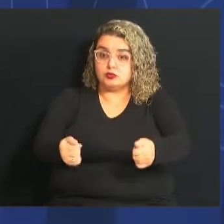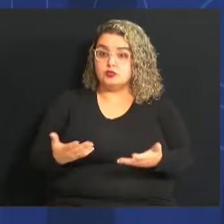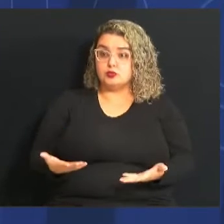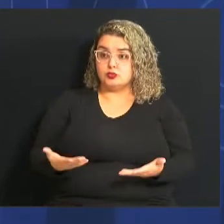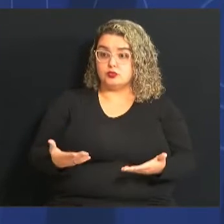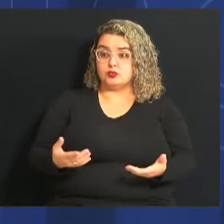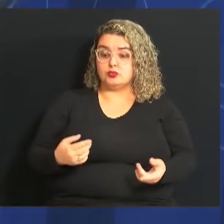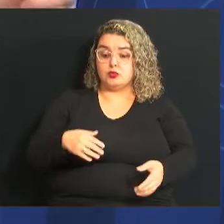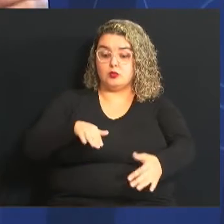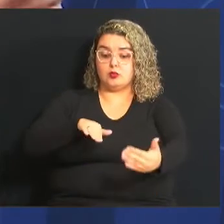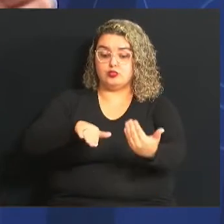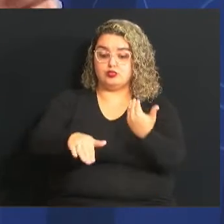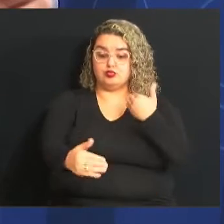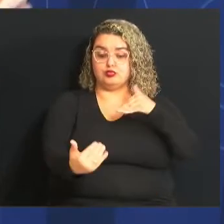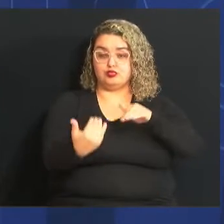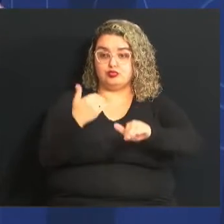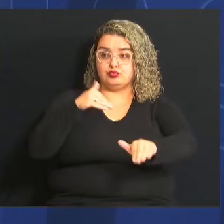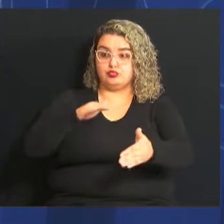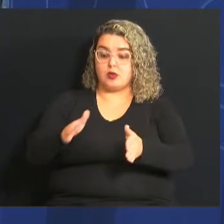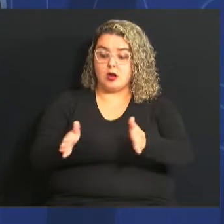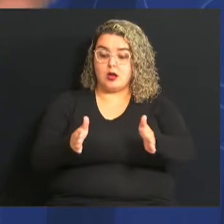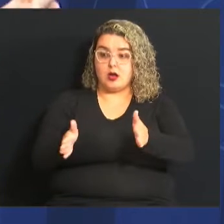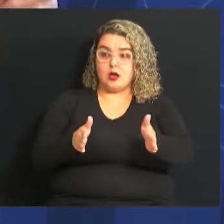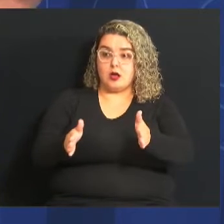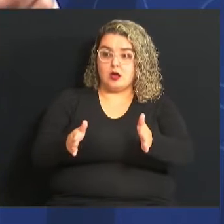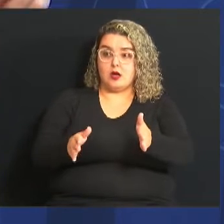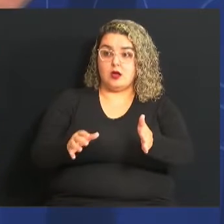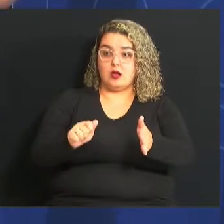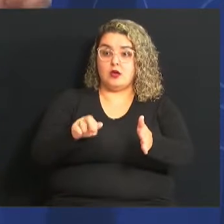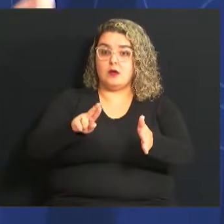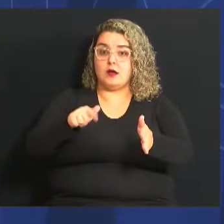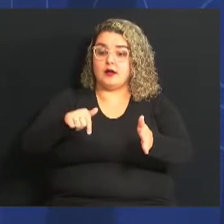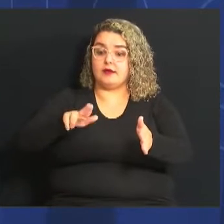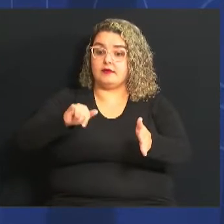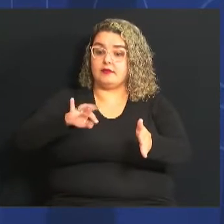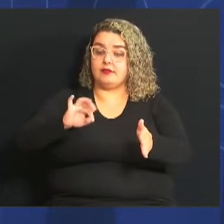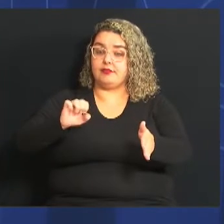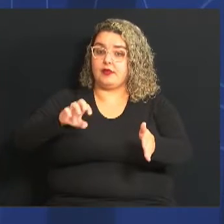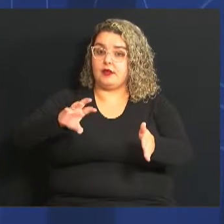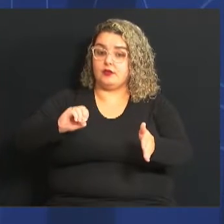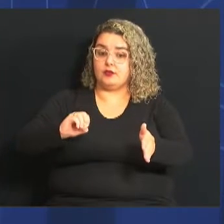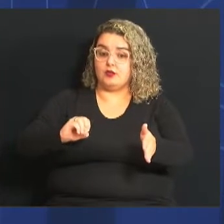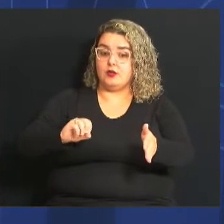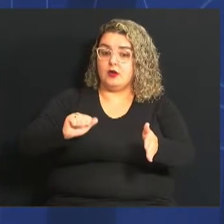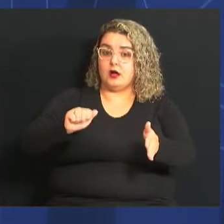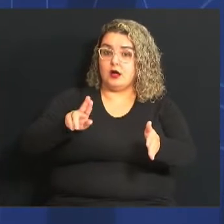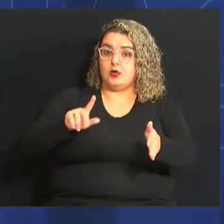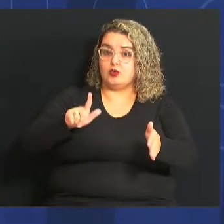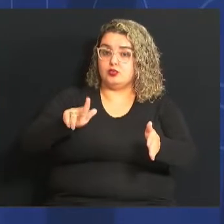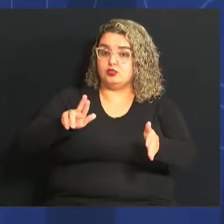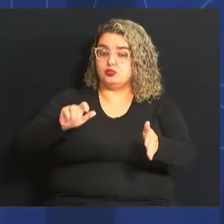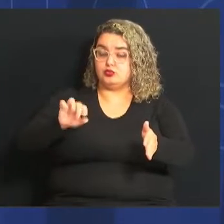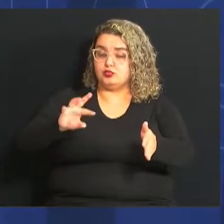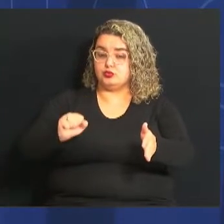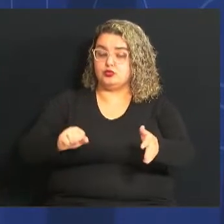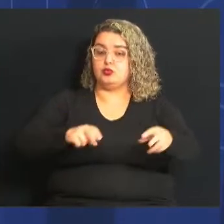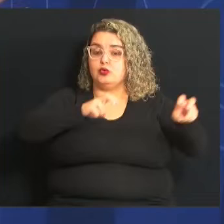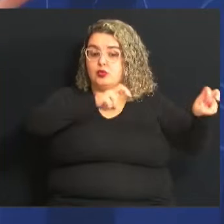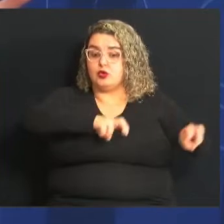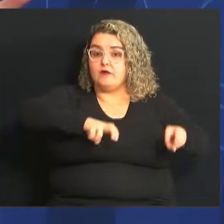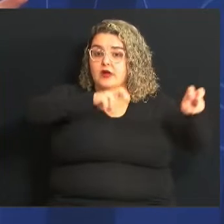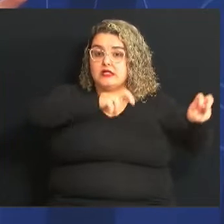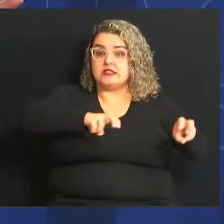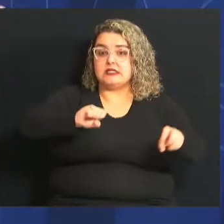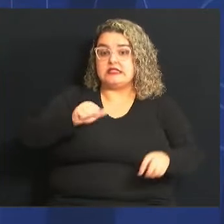de veículos em um trecho da rua Arquiteto José Augusto Silva, no bairro Fazenda Santa Cândida.